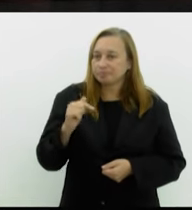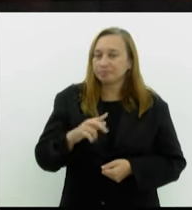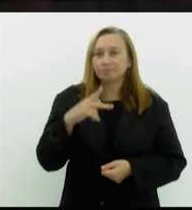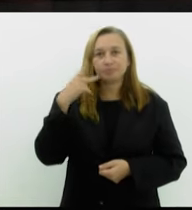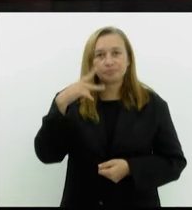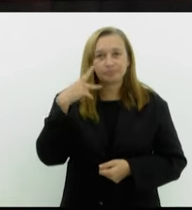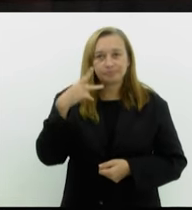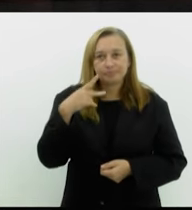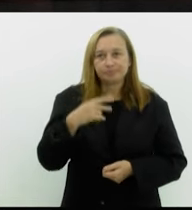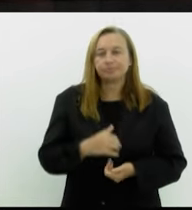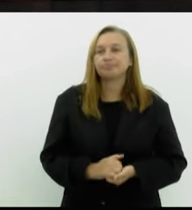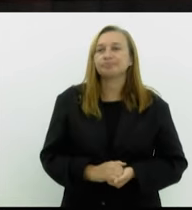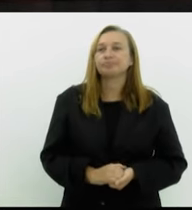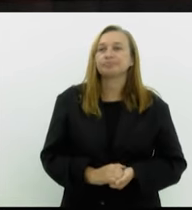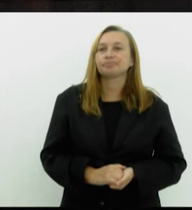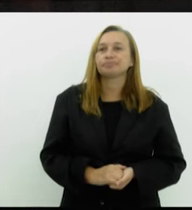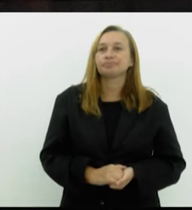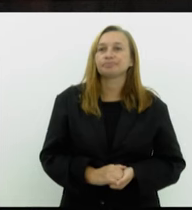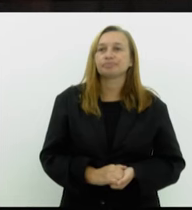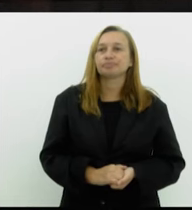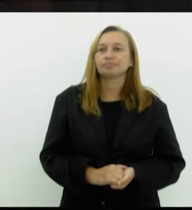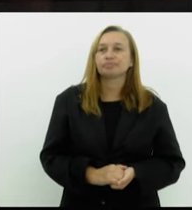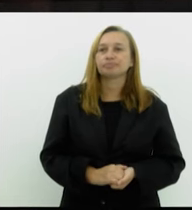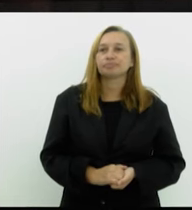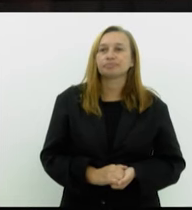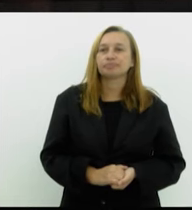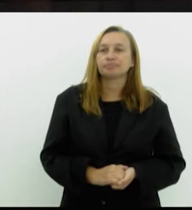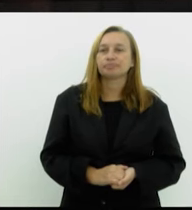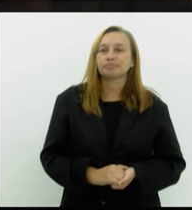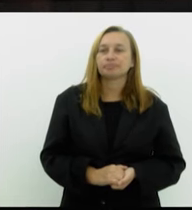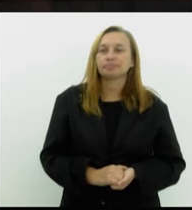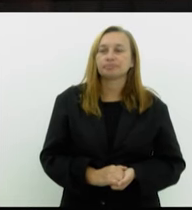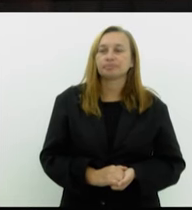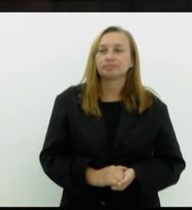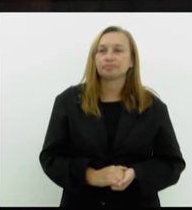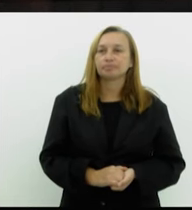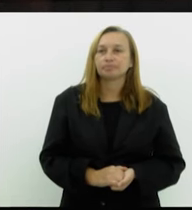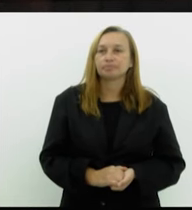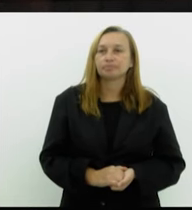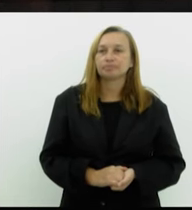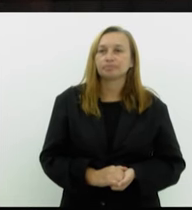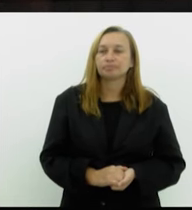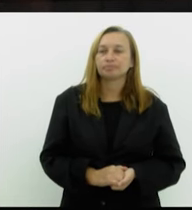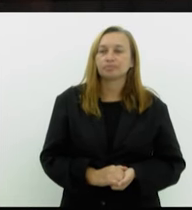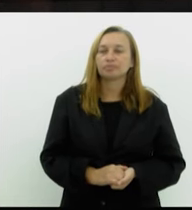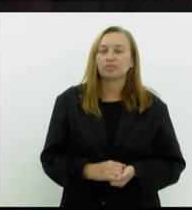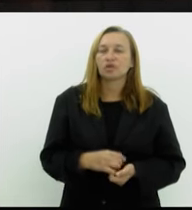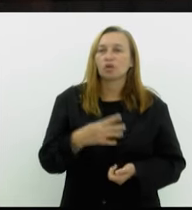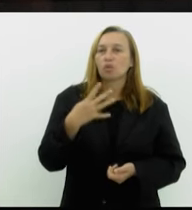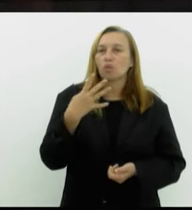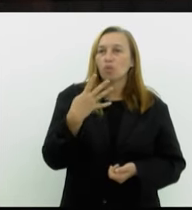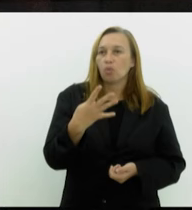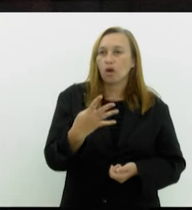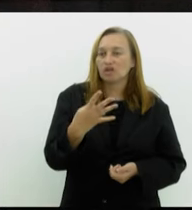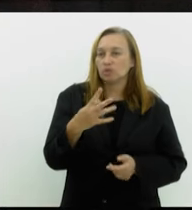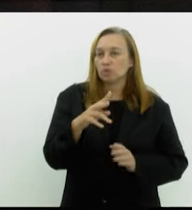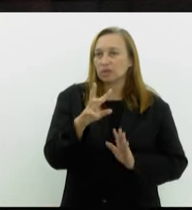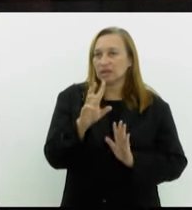Parlamento Fluminense está sob a égide de quatro